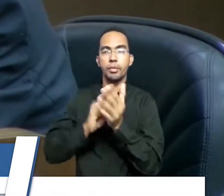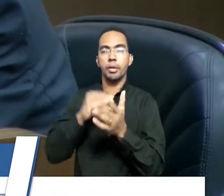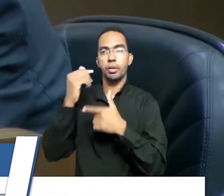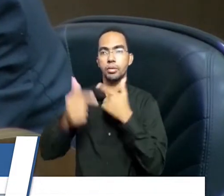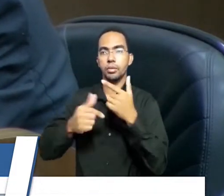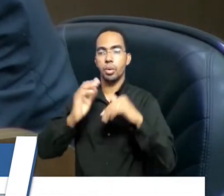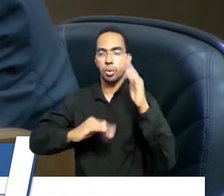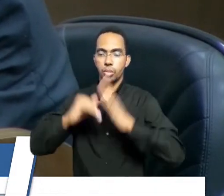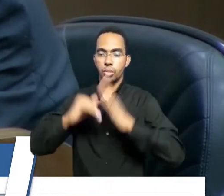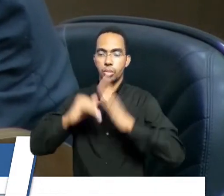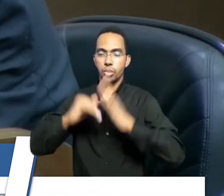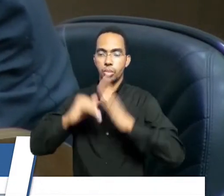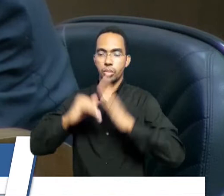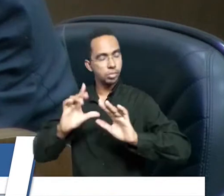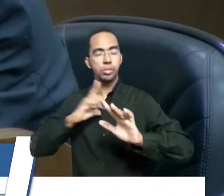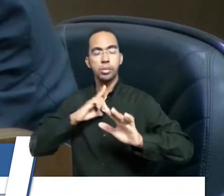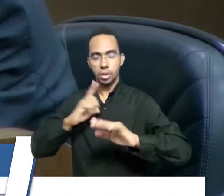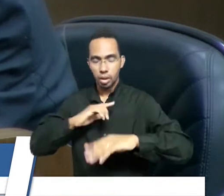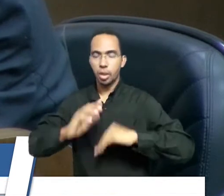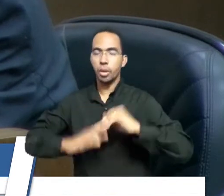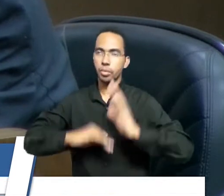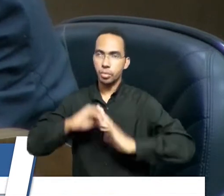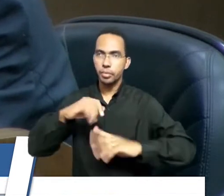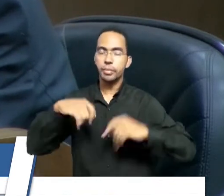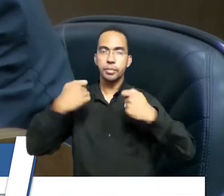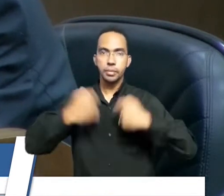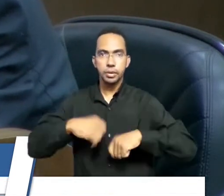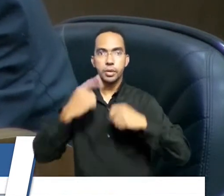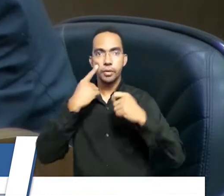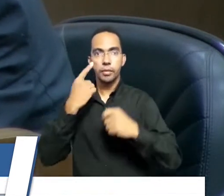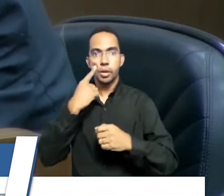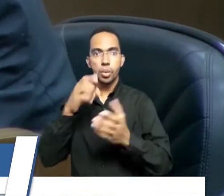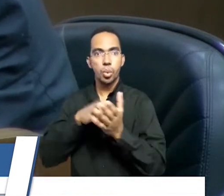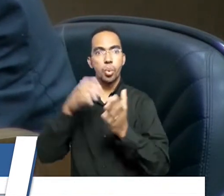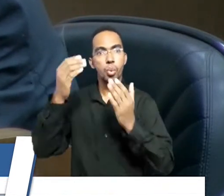efetivo, que nós precisamos fazer com que esse concurso realmente seja...